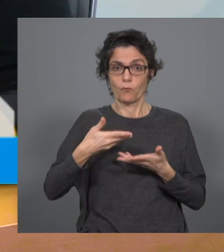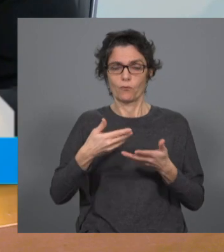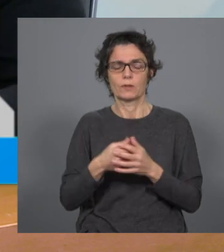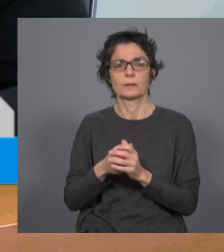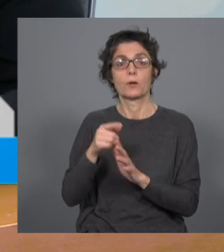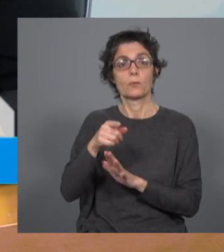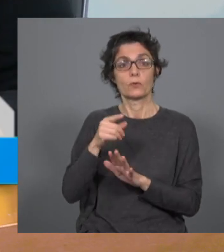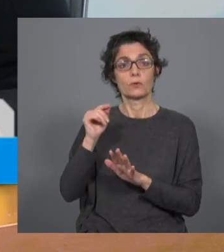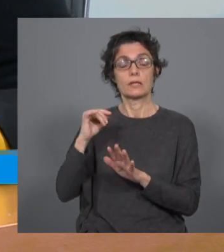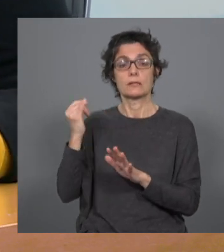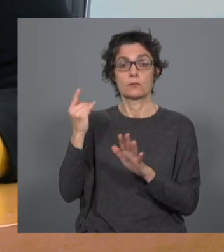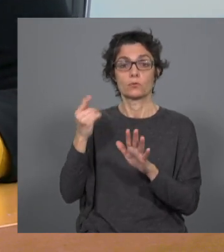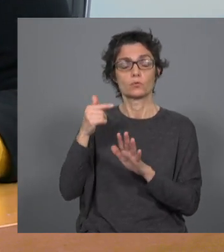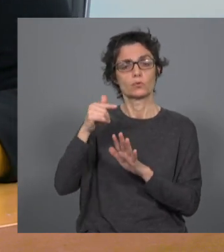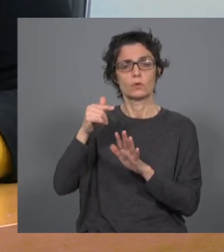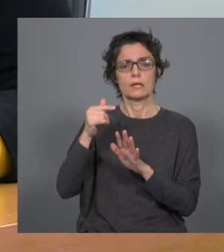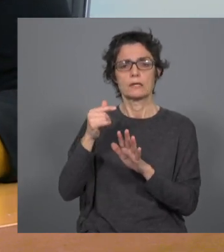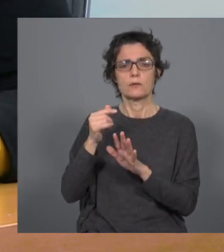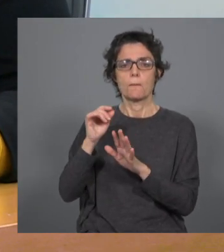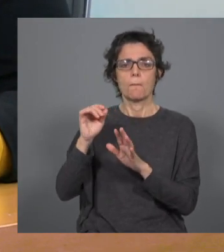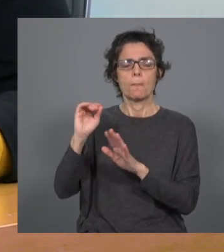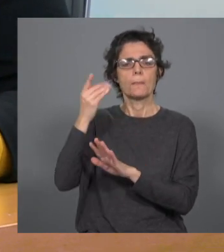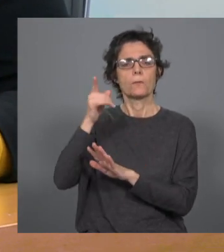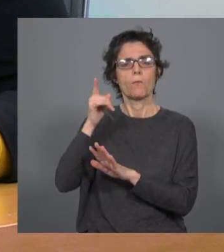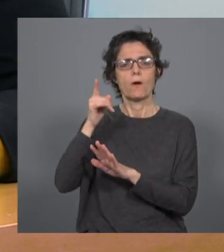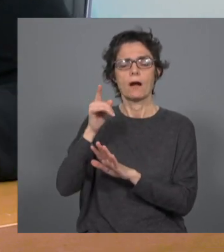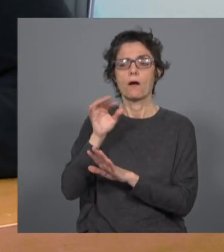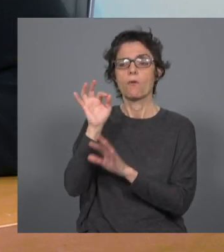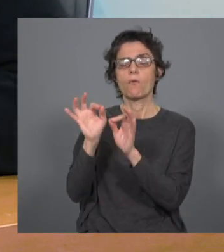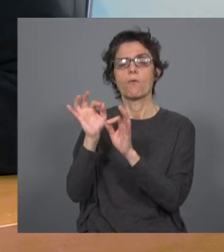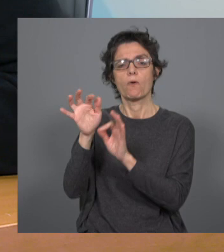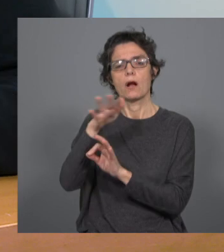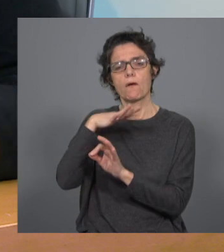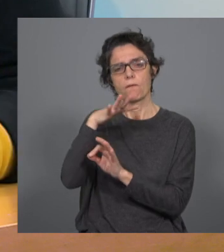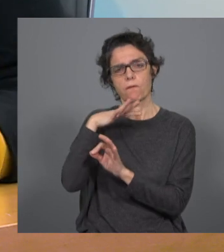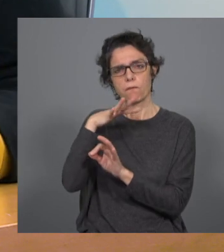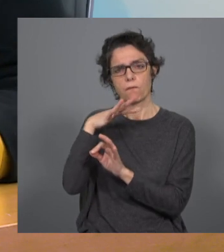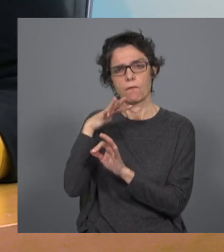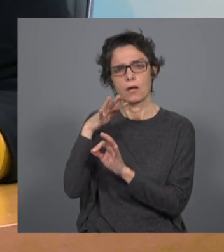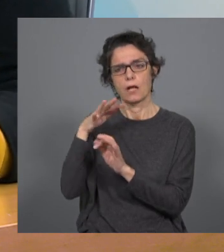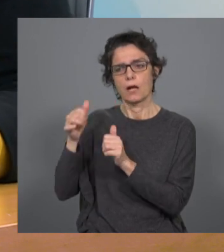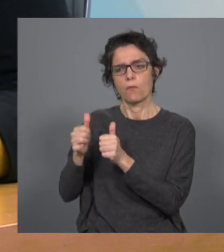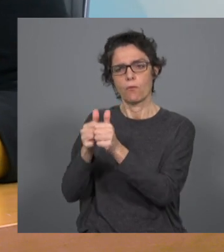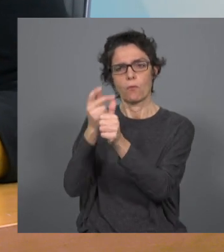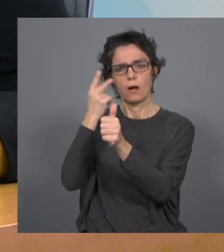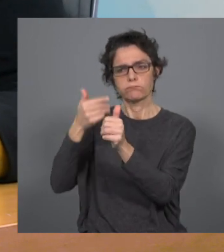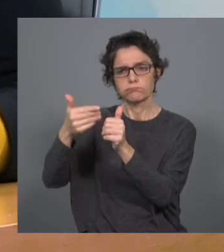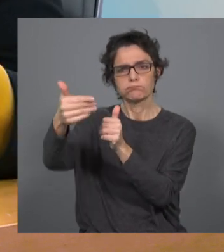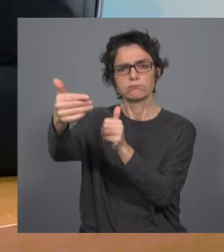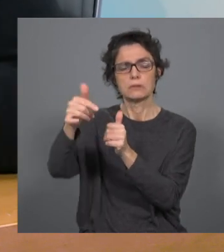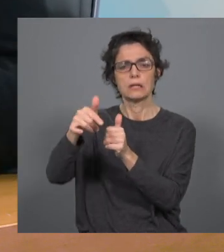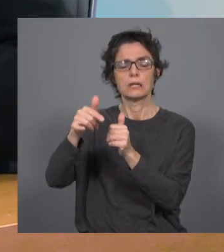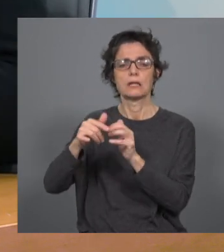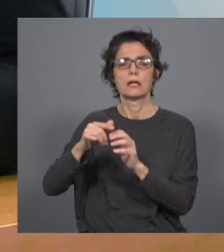tem como carisma o cuidado da santificação da família. Ele nasceu em 33 e,